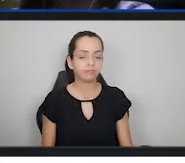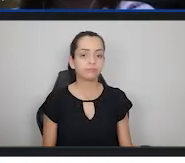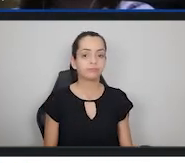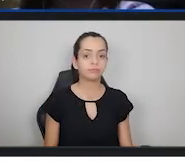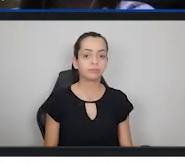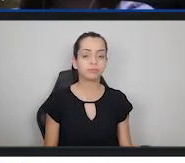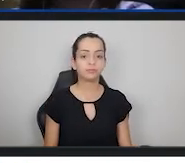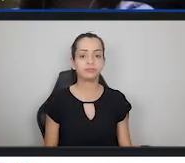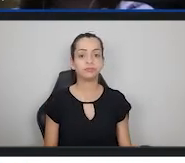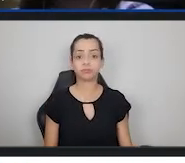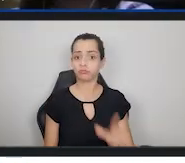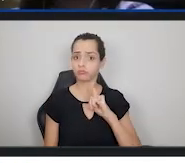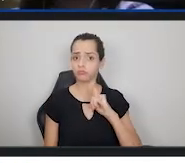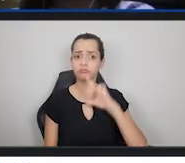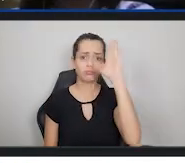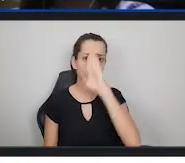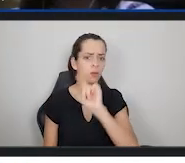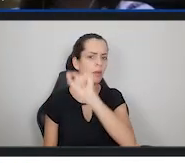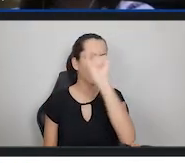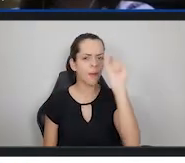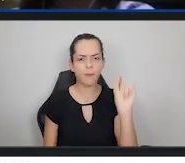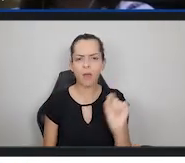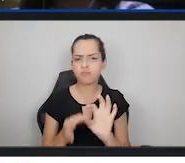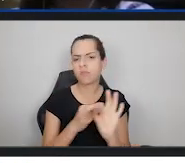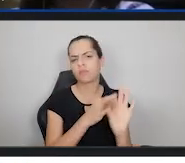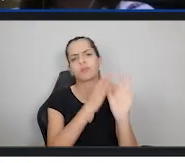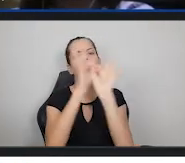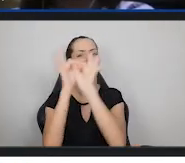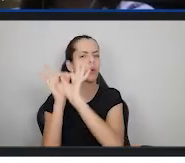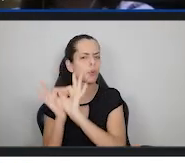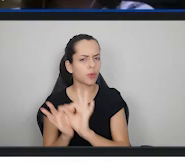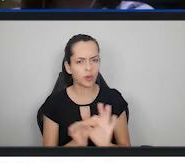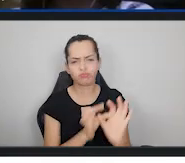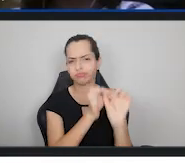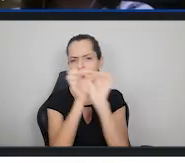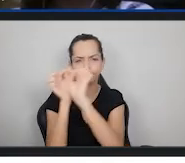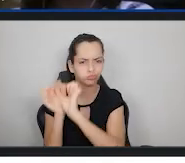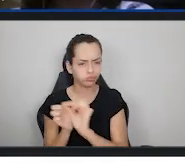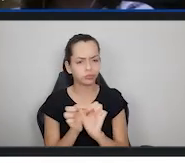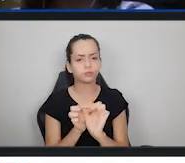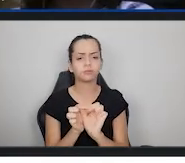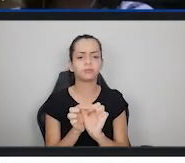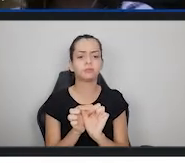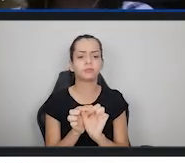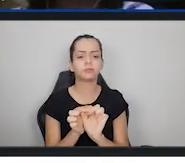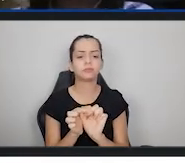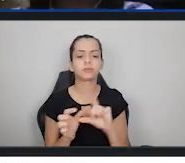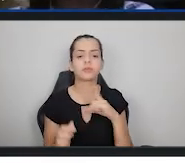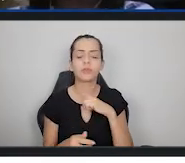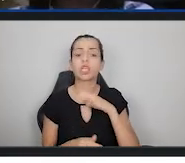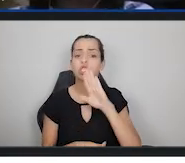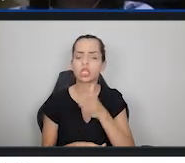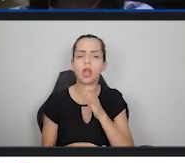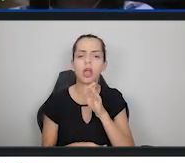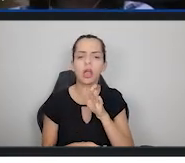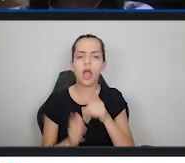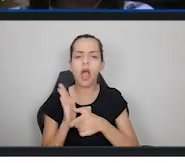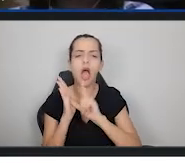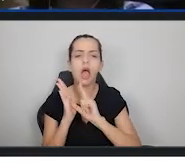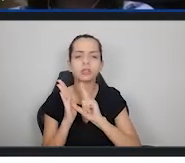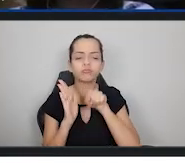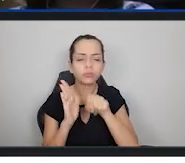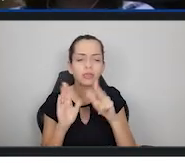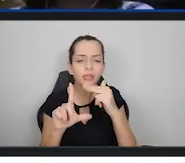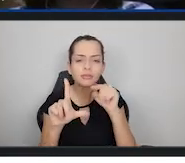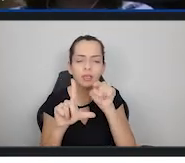tem um embargo em função de uma terra indígena aqui, né? Então tem uma questão ambiental envolvida. Mas, de uma forma geral,